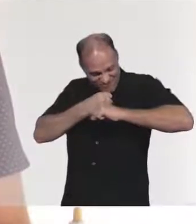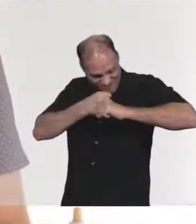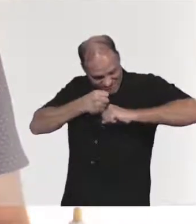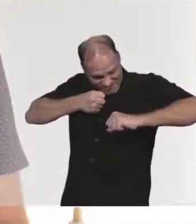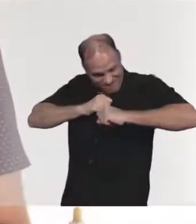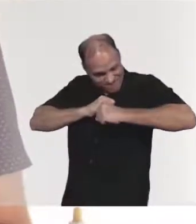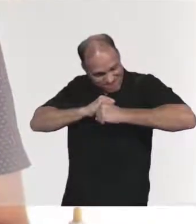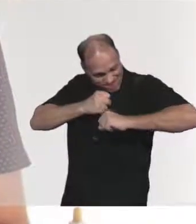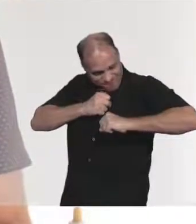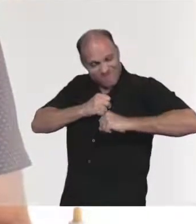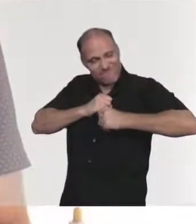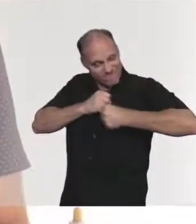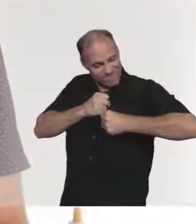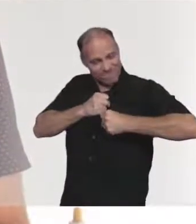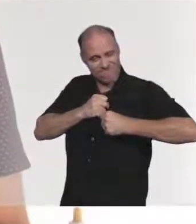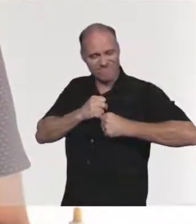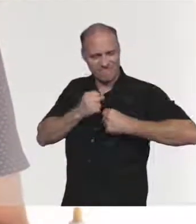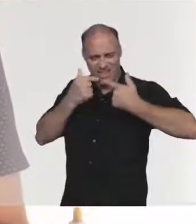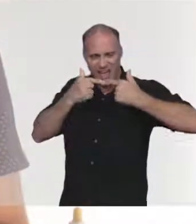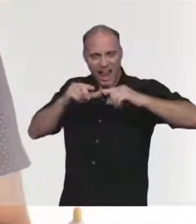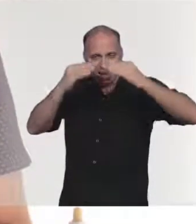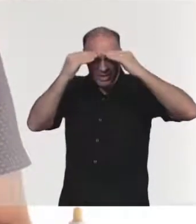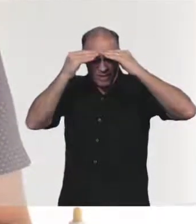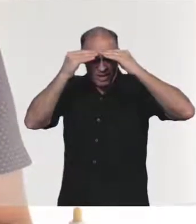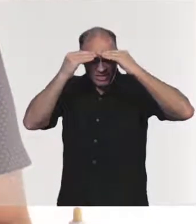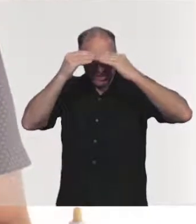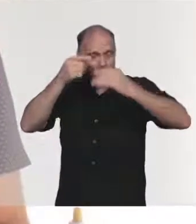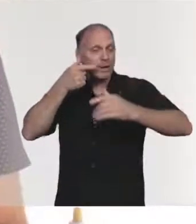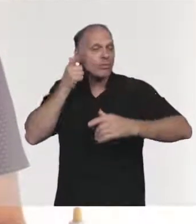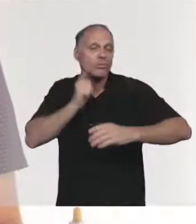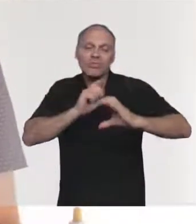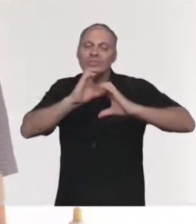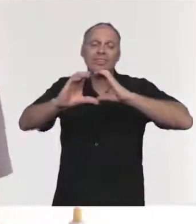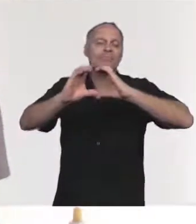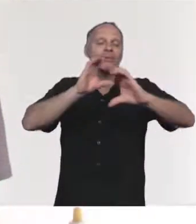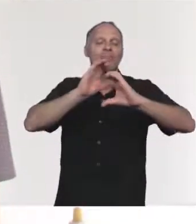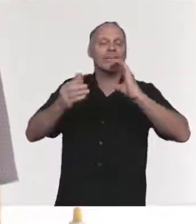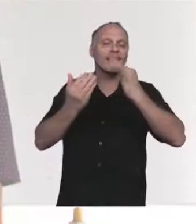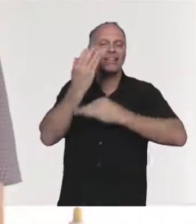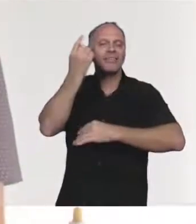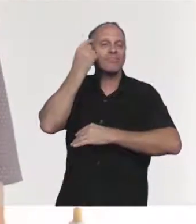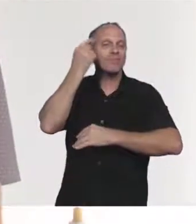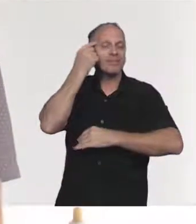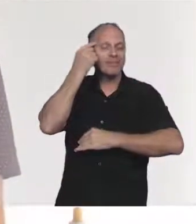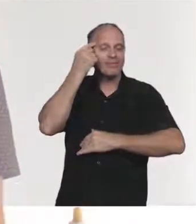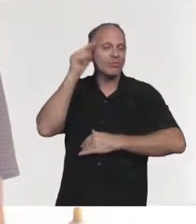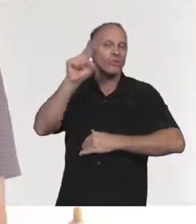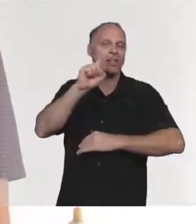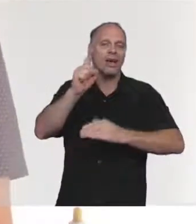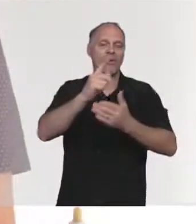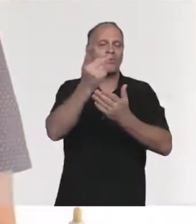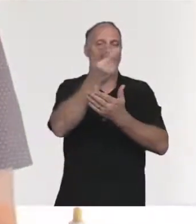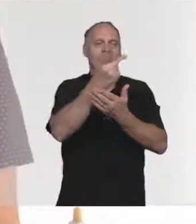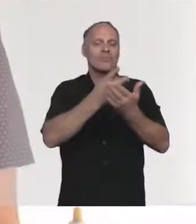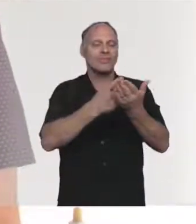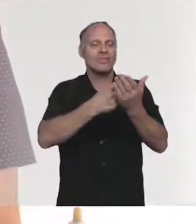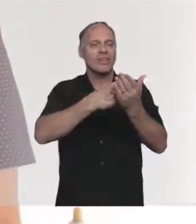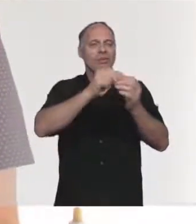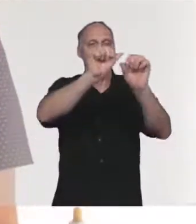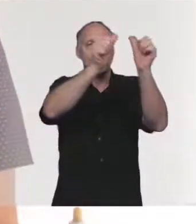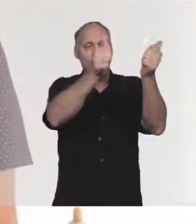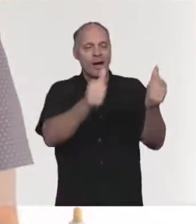essas linguagens, para que eu me comunique a partir desse pensamento e não de uma imagem